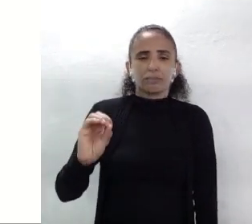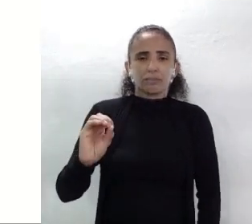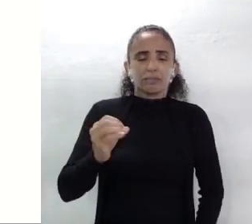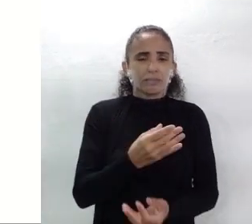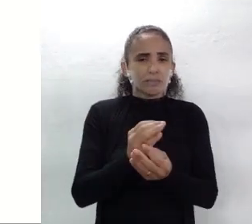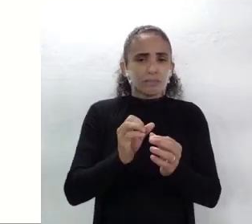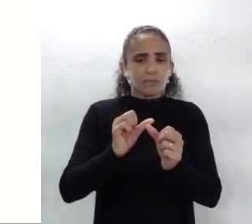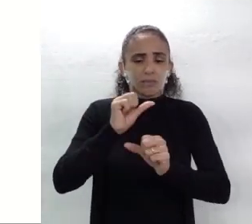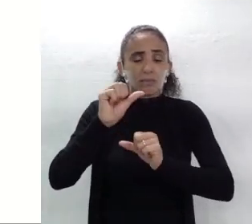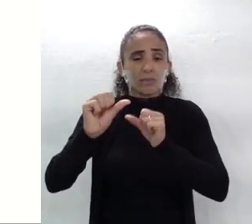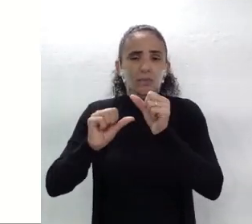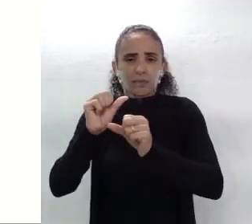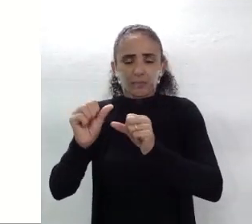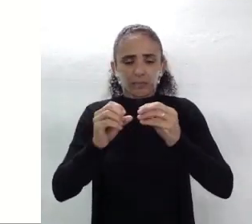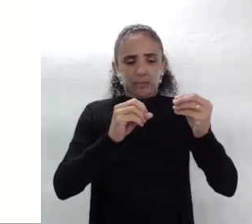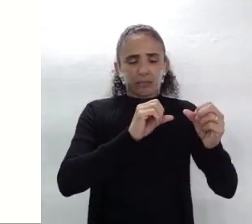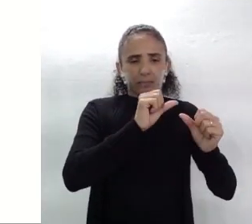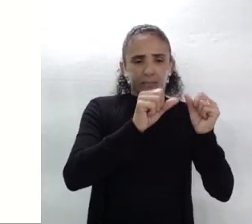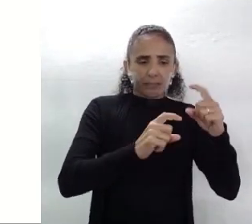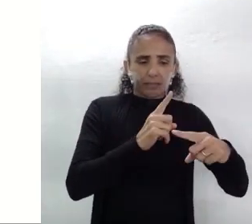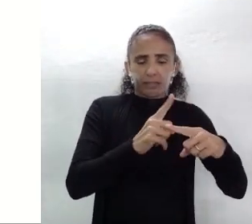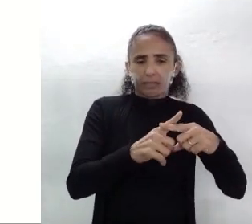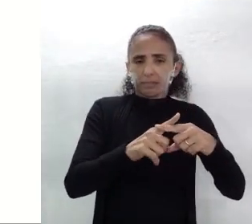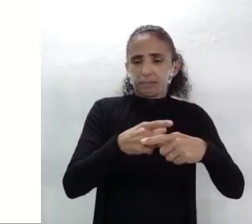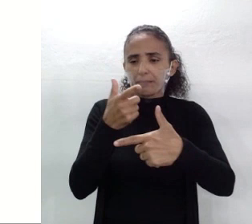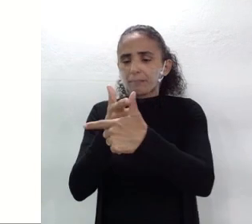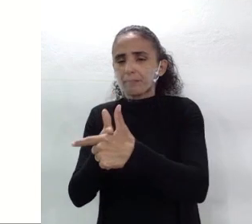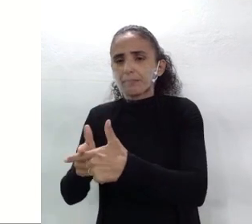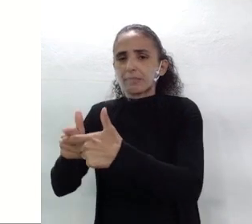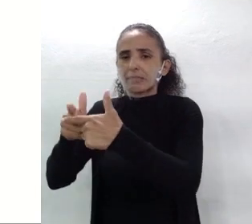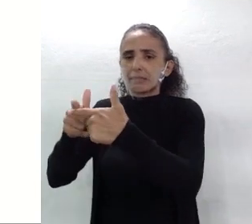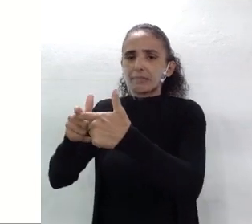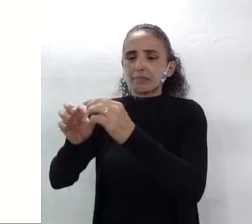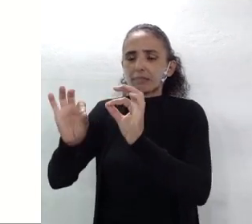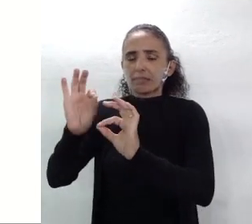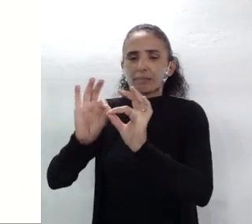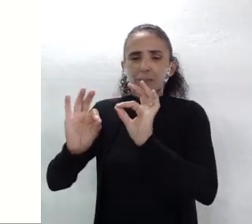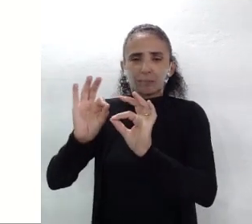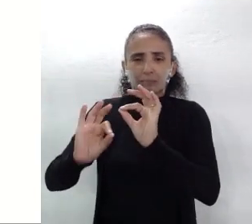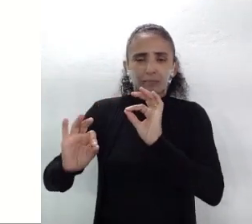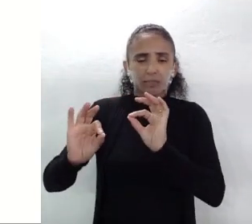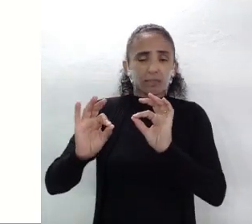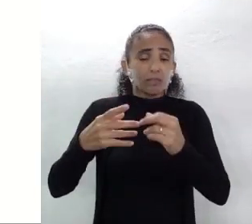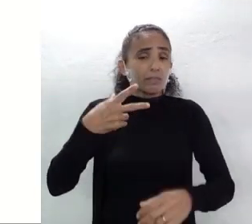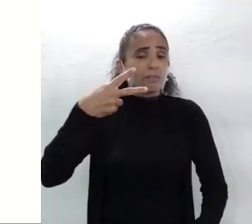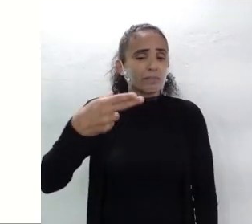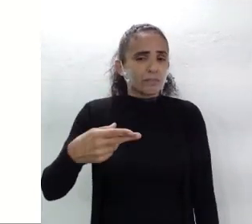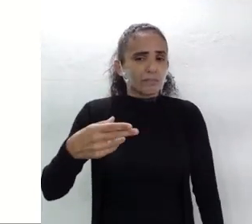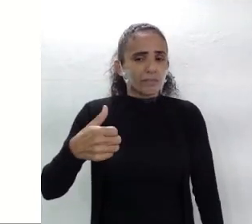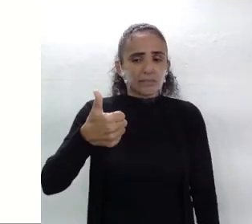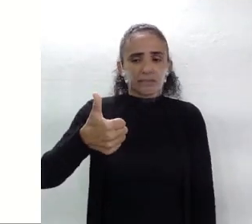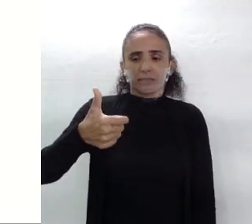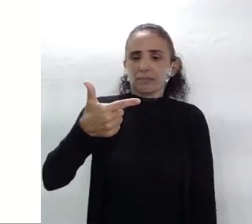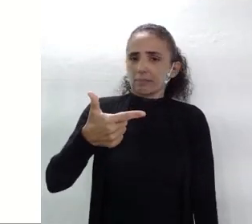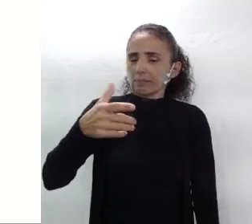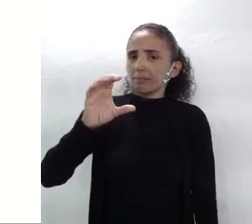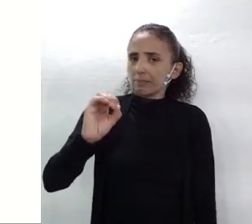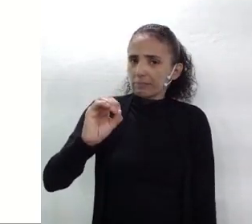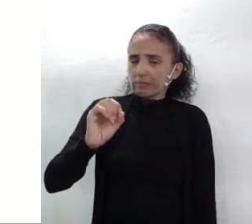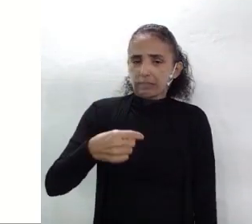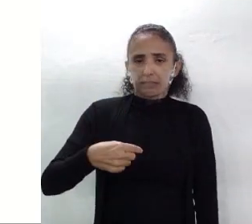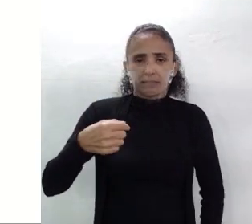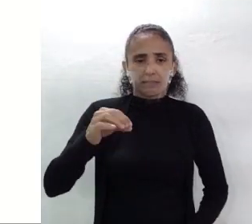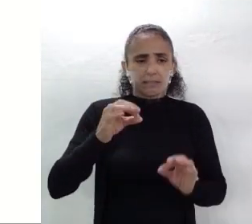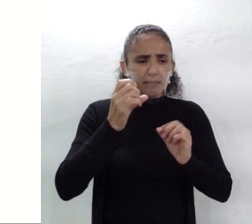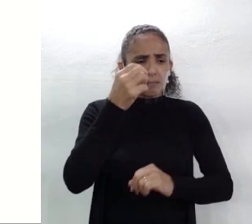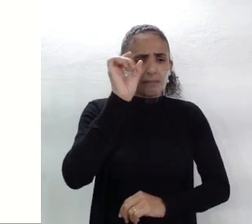multiplicação, quando passa dividindo. 480 dividido por 4 vai ser igual a 120. Então, cada